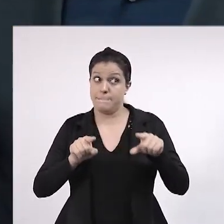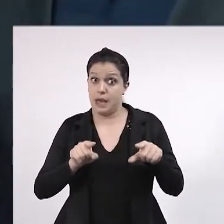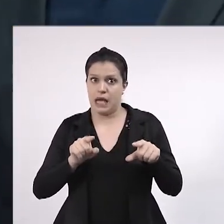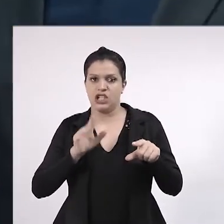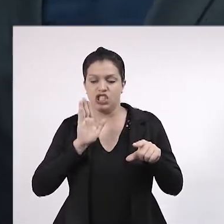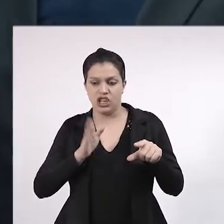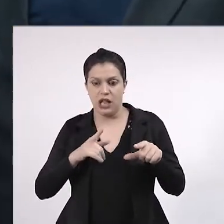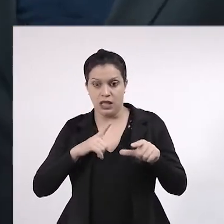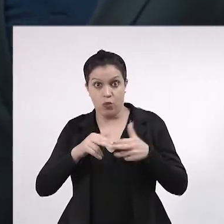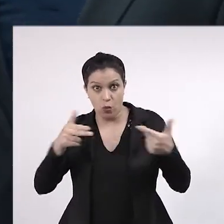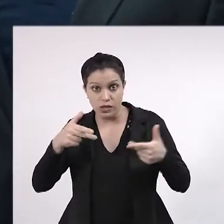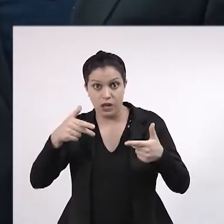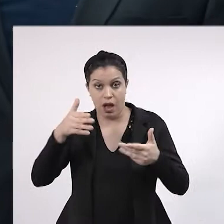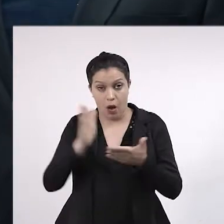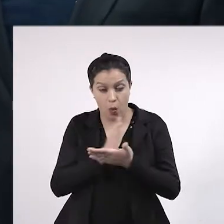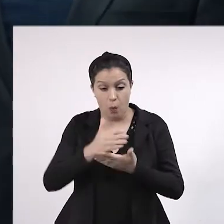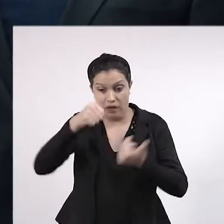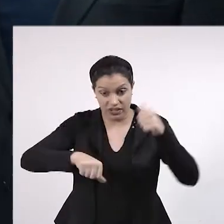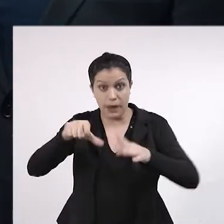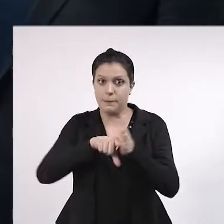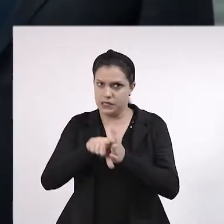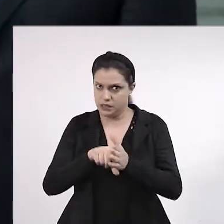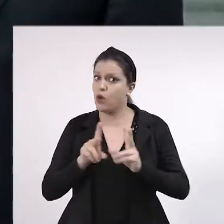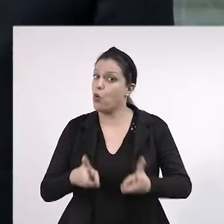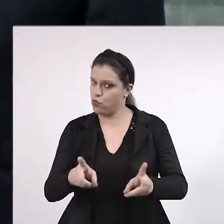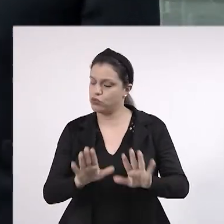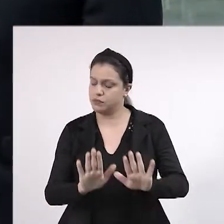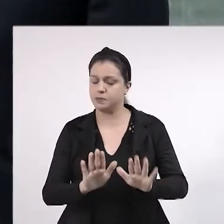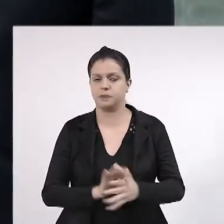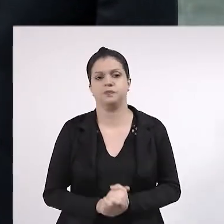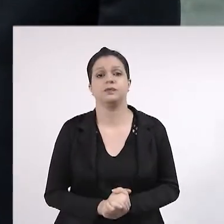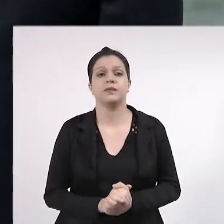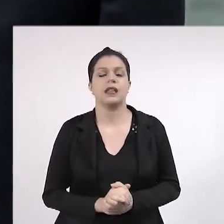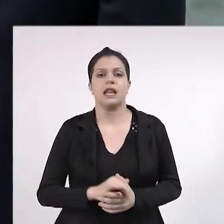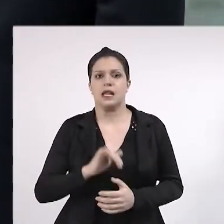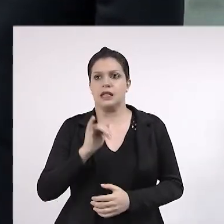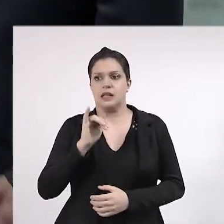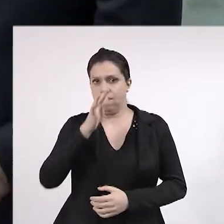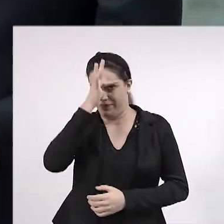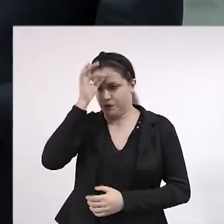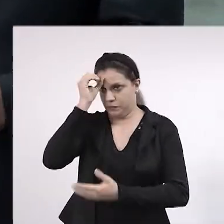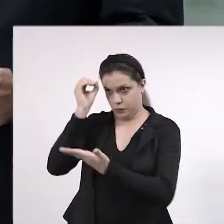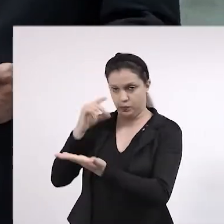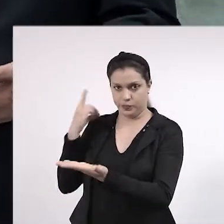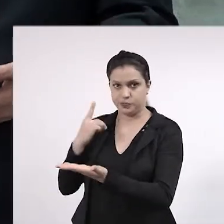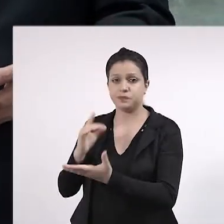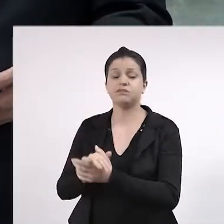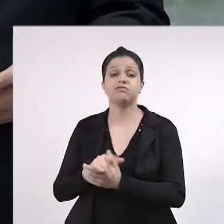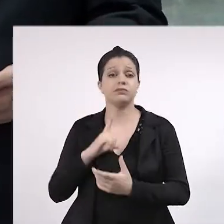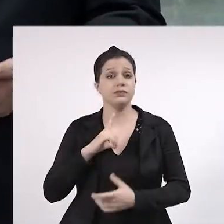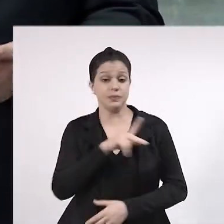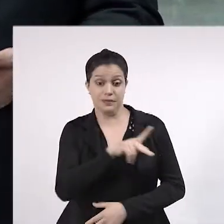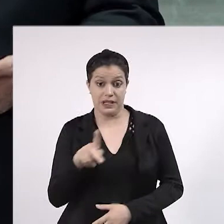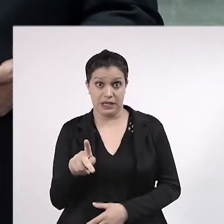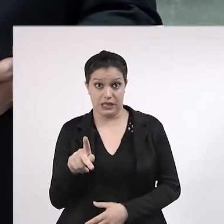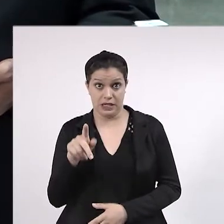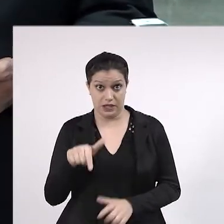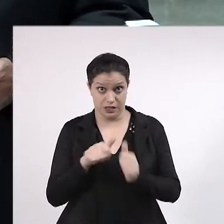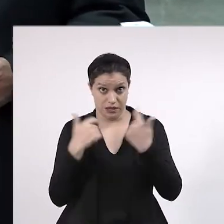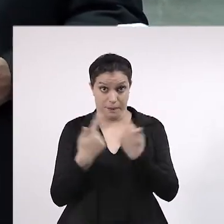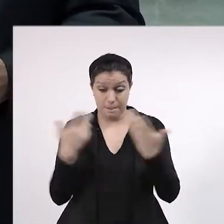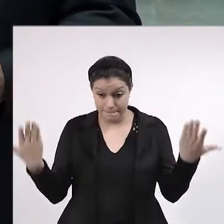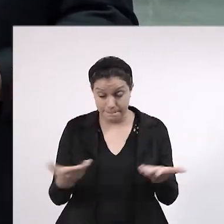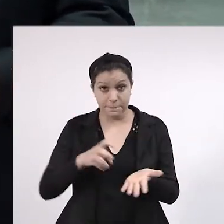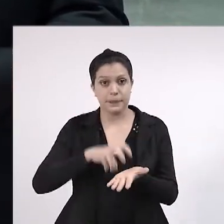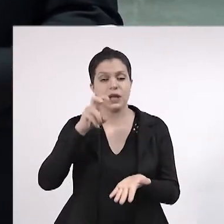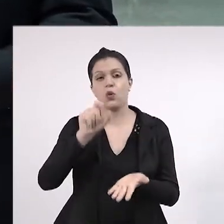já estavam em andamento. Conosco o presidente da comissão, o deputado Felipe Orro. Como que essa medida foi tomada? Bem, o presidente da